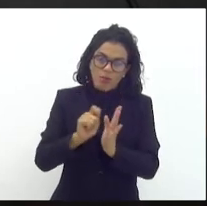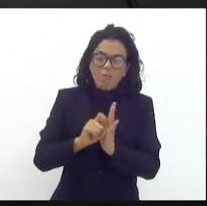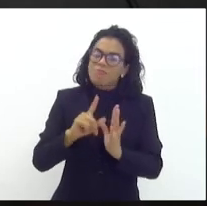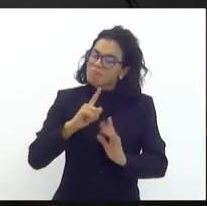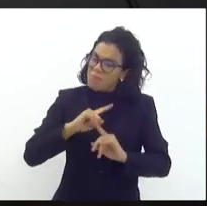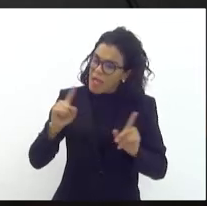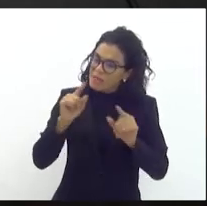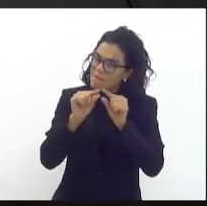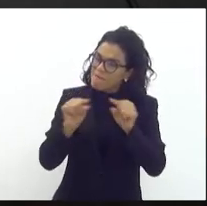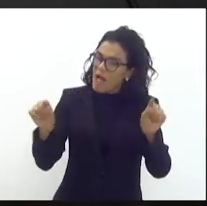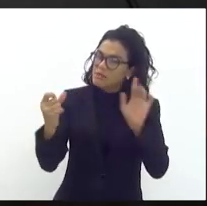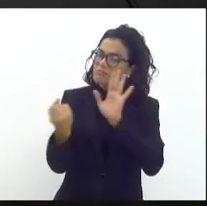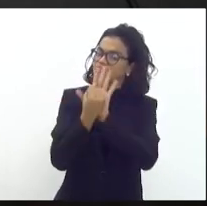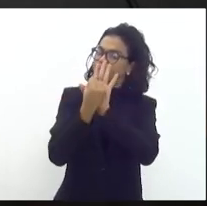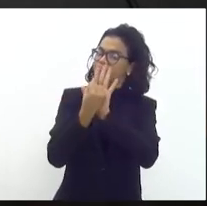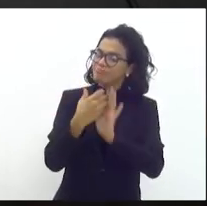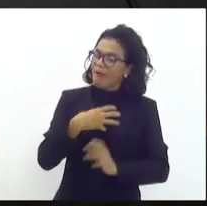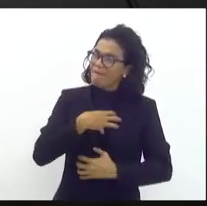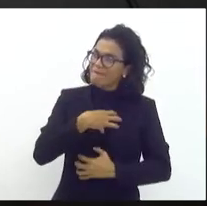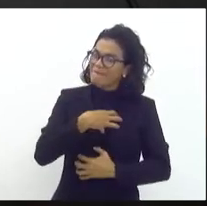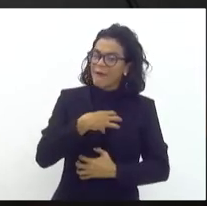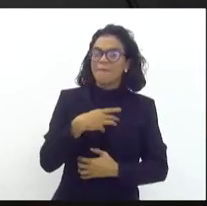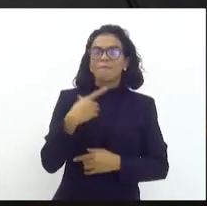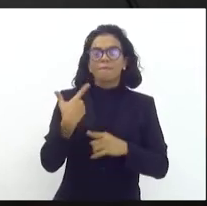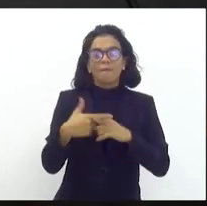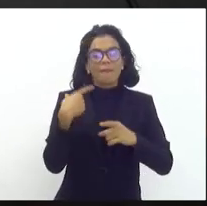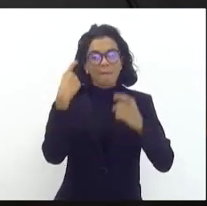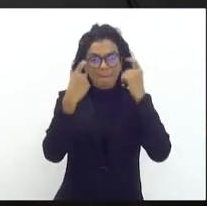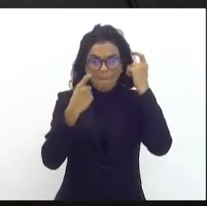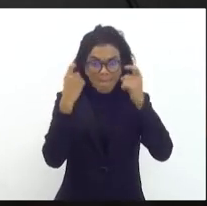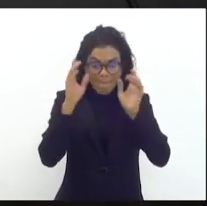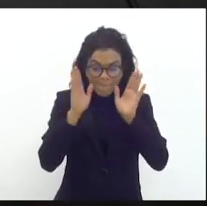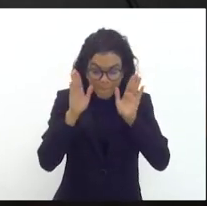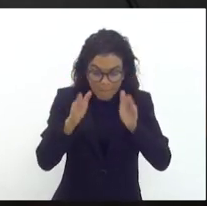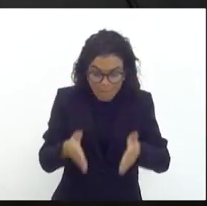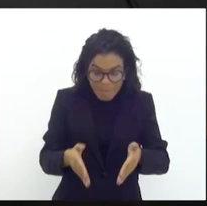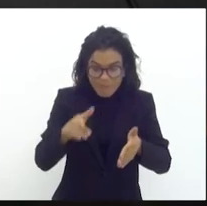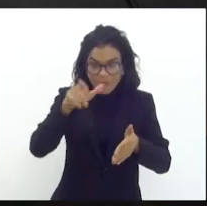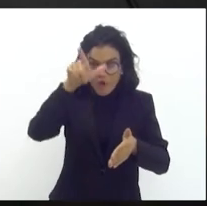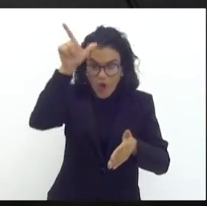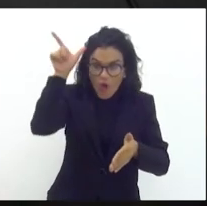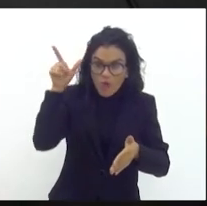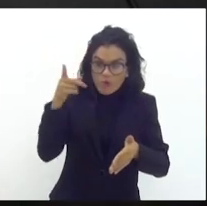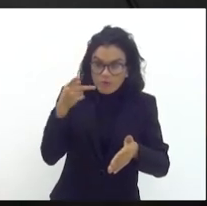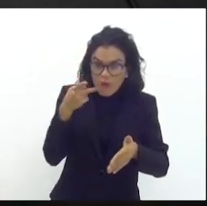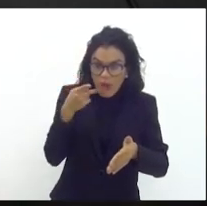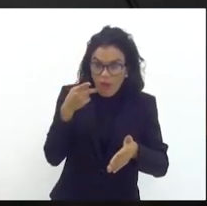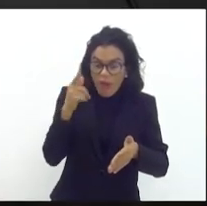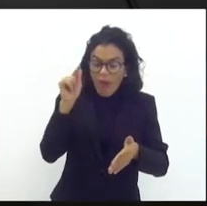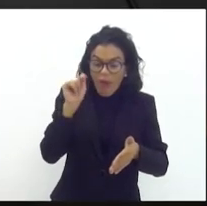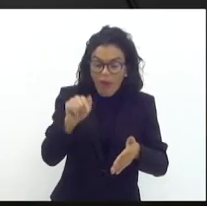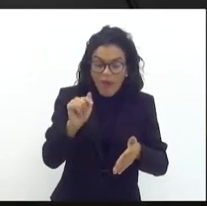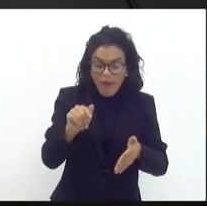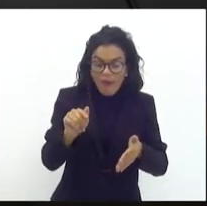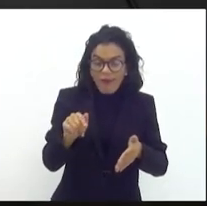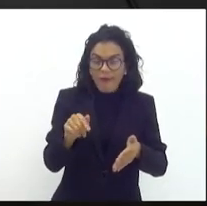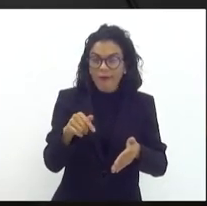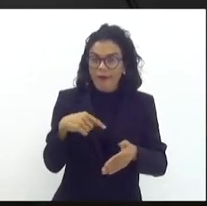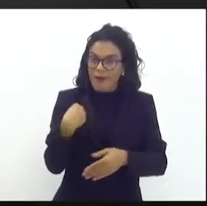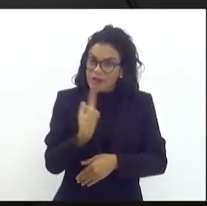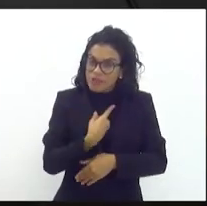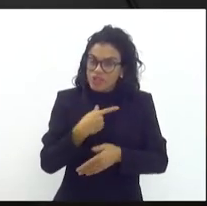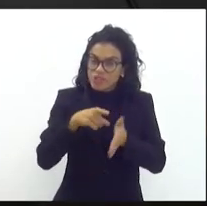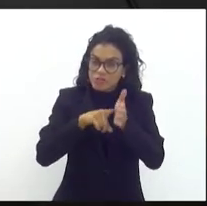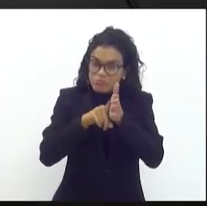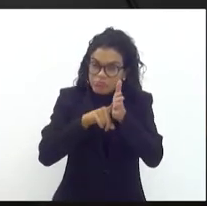marcou porque essa é uma preocupação nossa eu acho que o Focus Paulo o foco é a gente